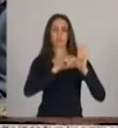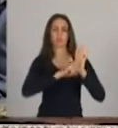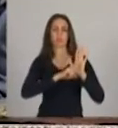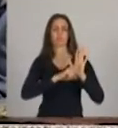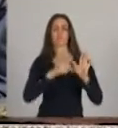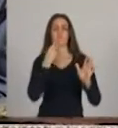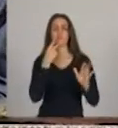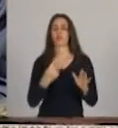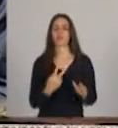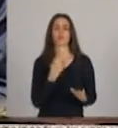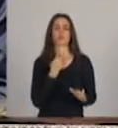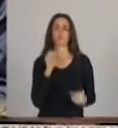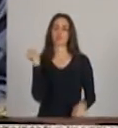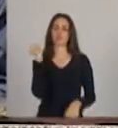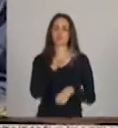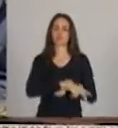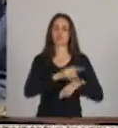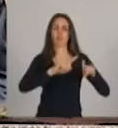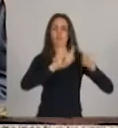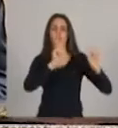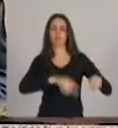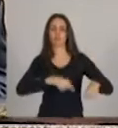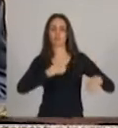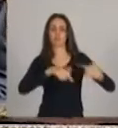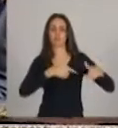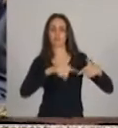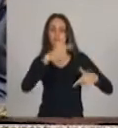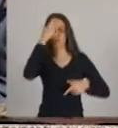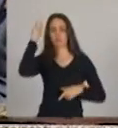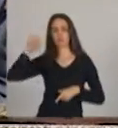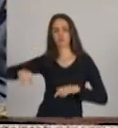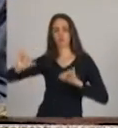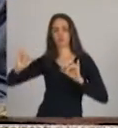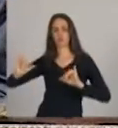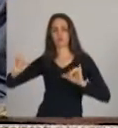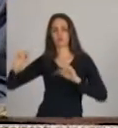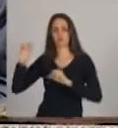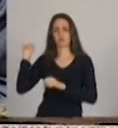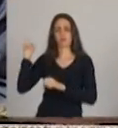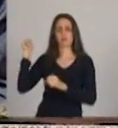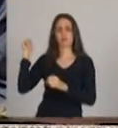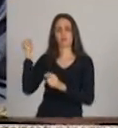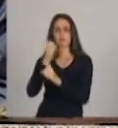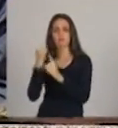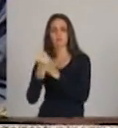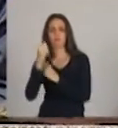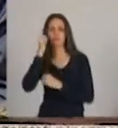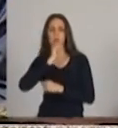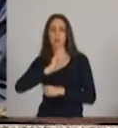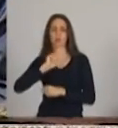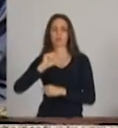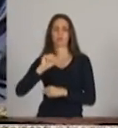a nomeação de condenado por agressão familiar contra mulheres e ocupar cargo